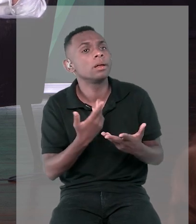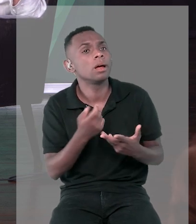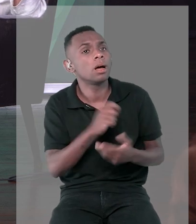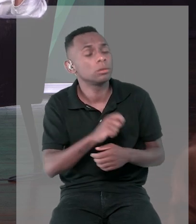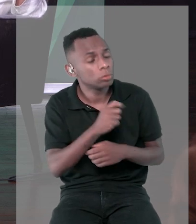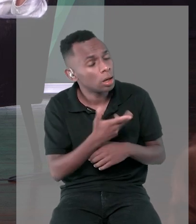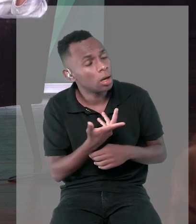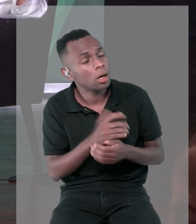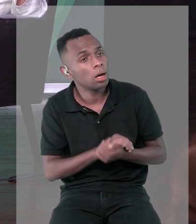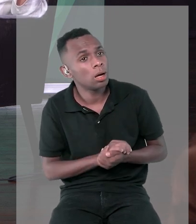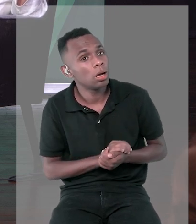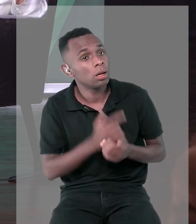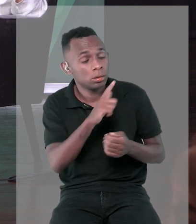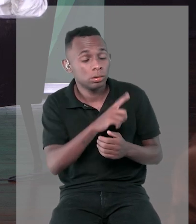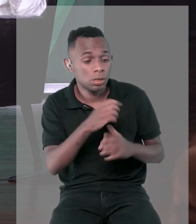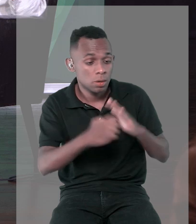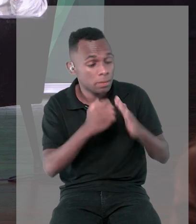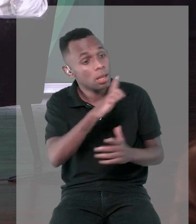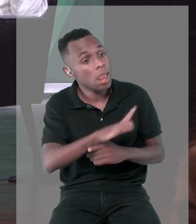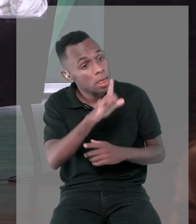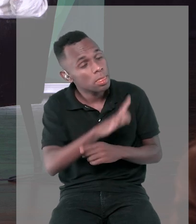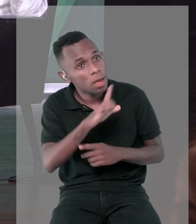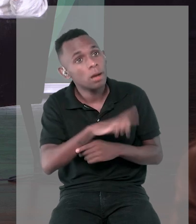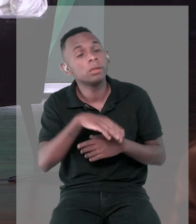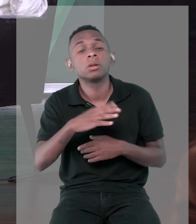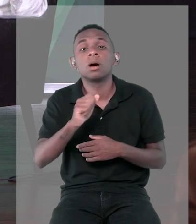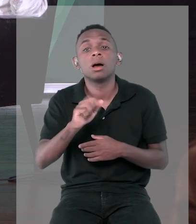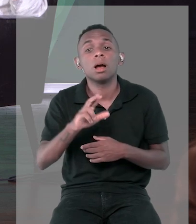chama? Agência de literária.